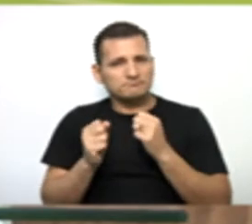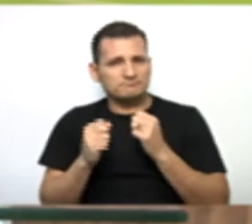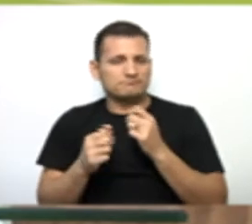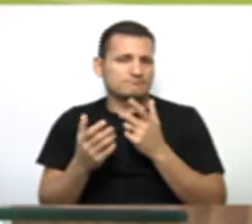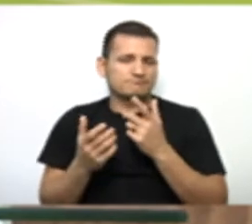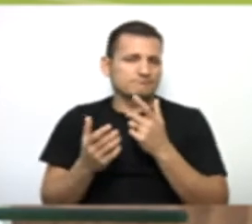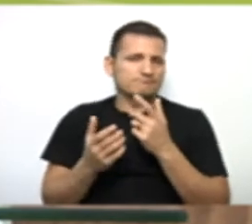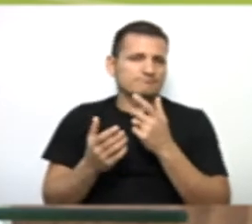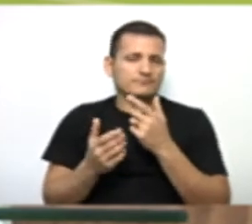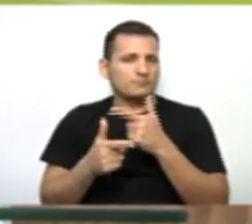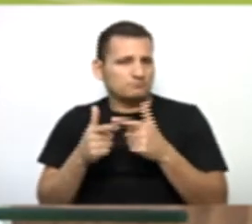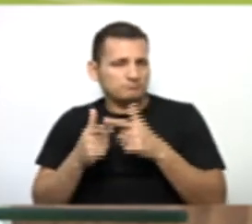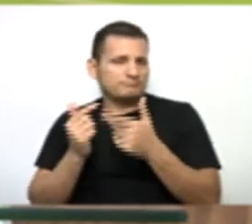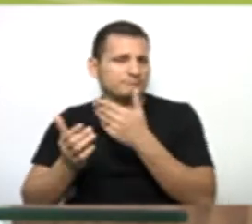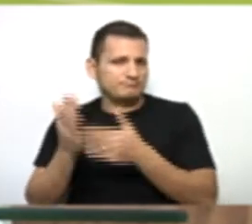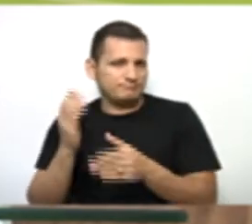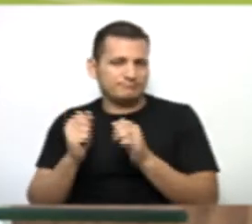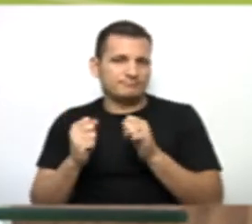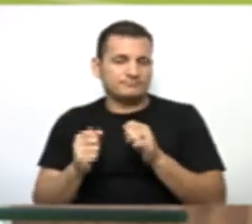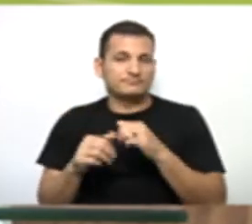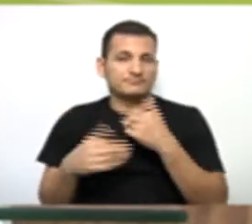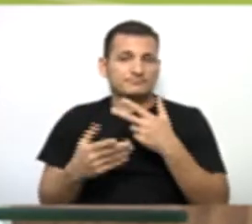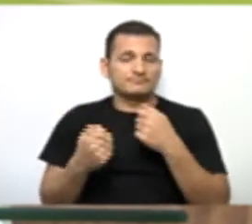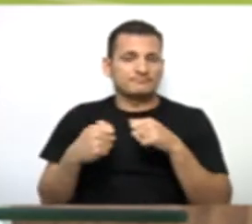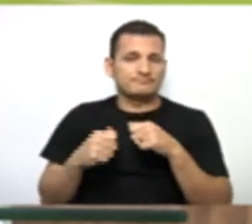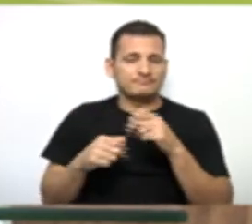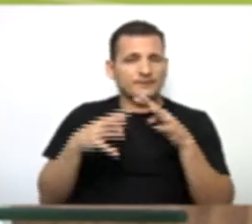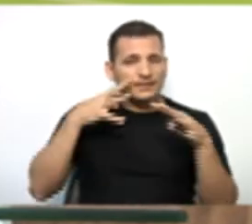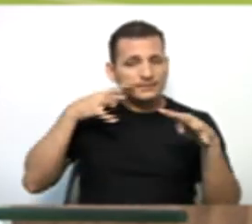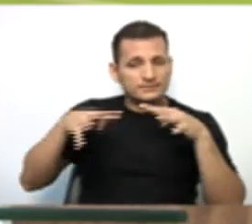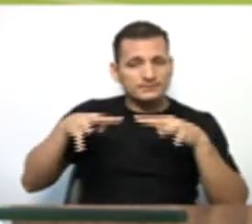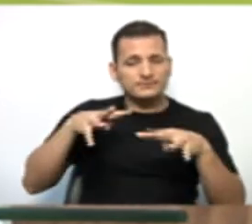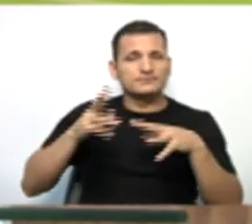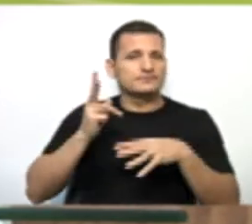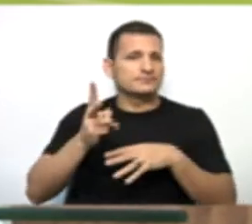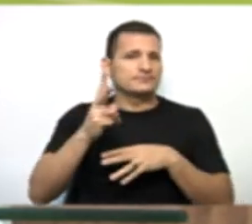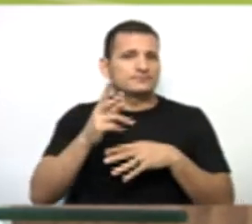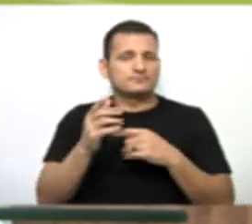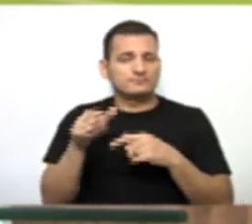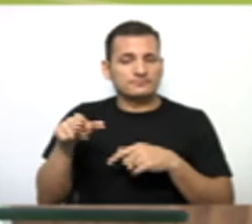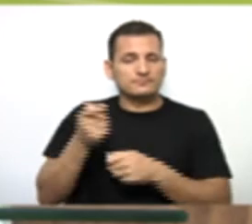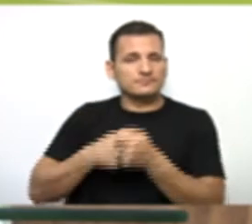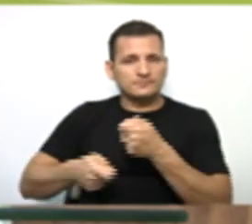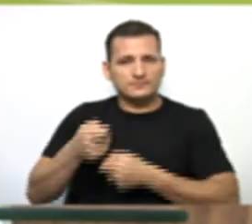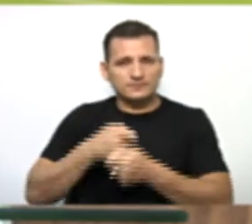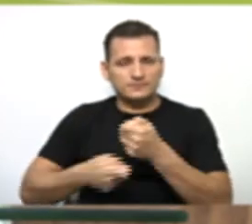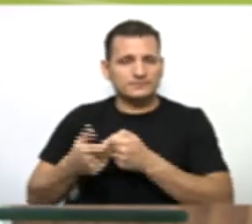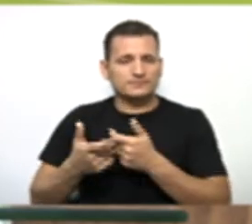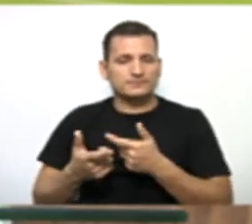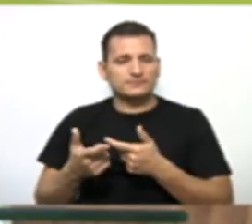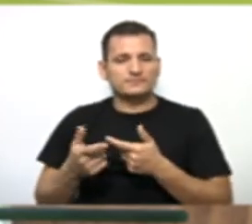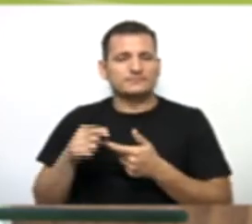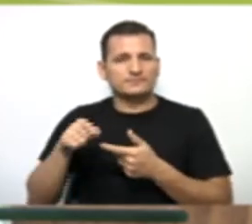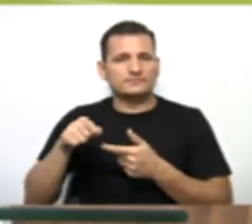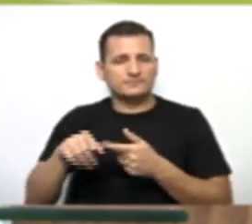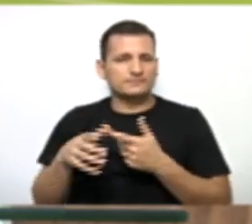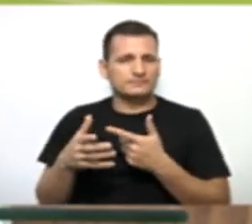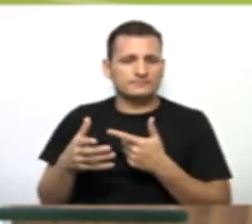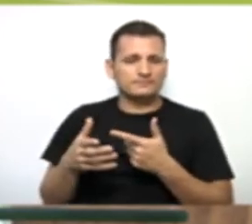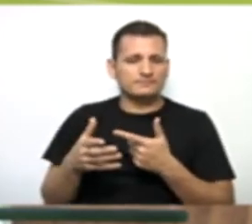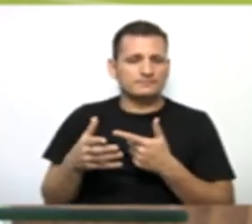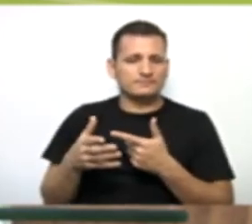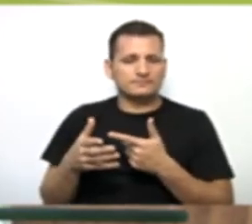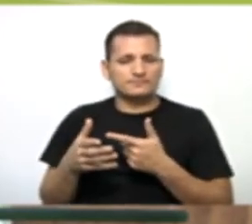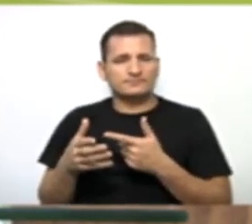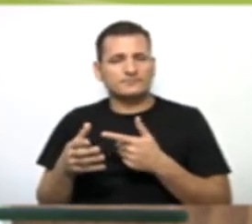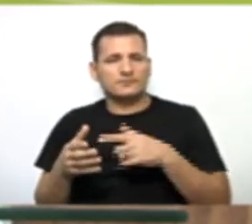ser desfavorável para ti. Então a gente tem que sempre estar muito atento nos momentos dessa negociação, dessa busca